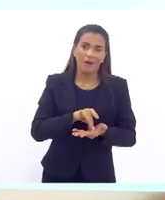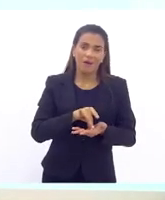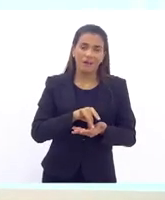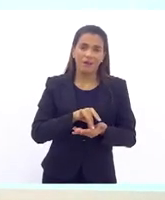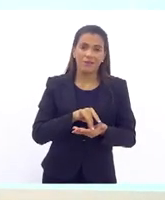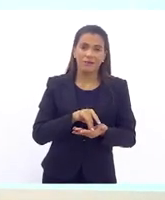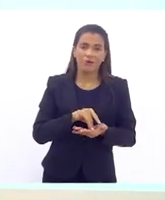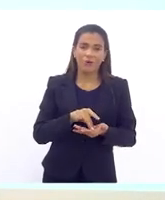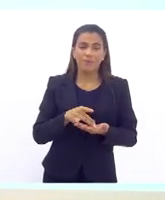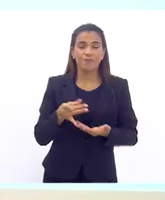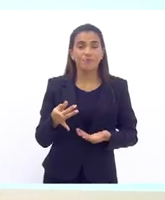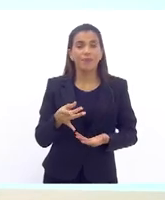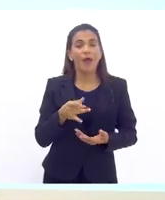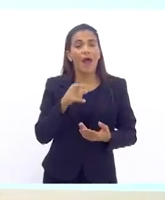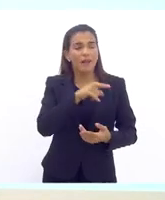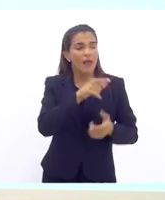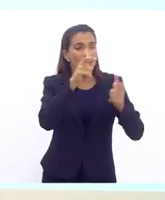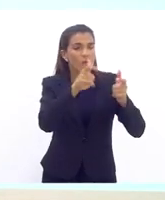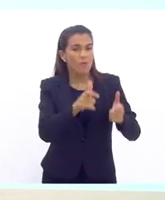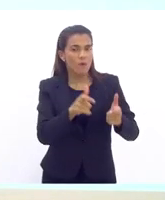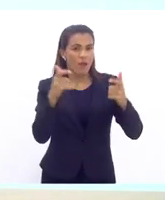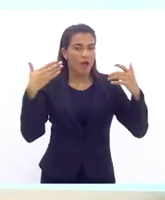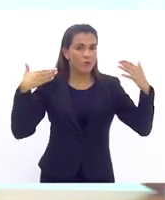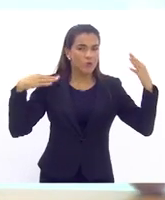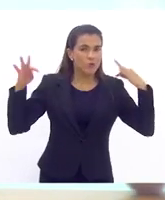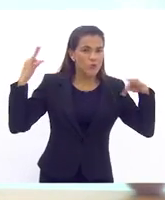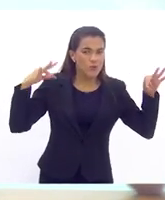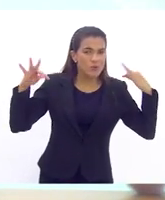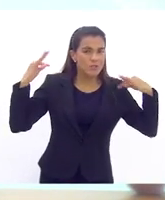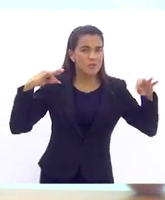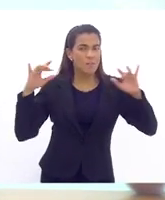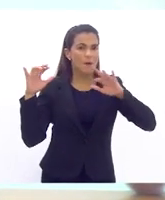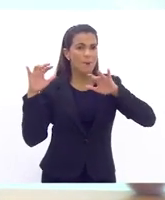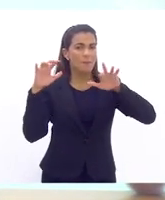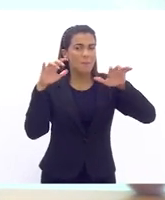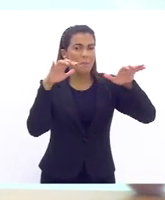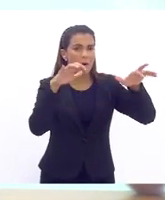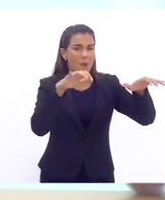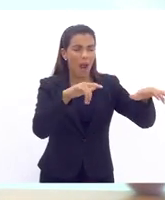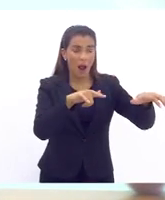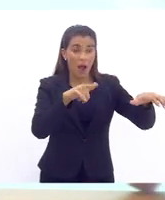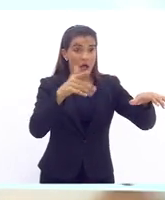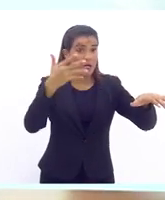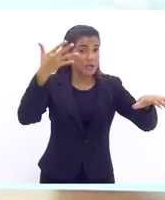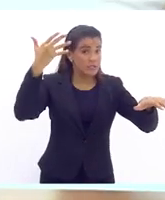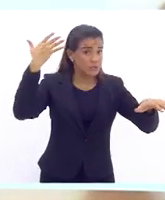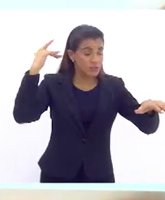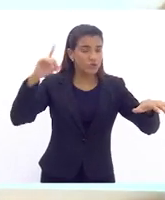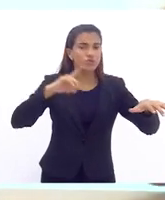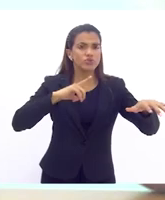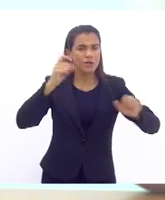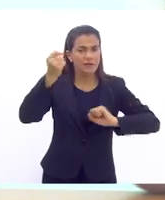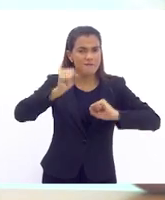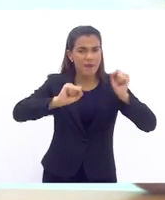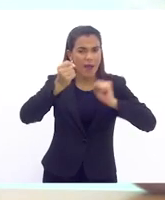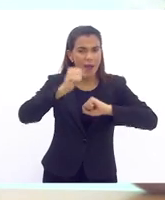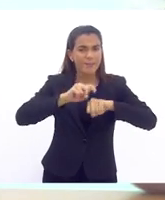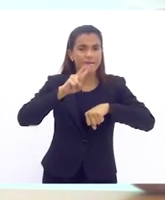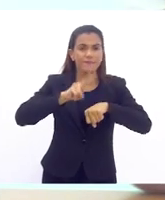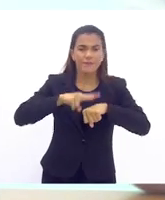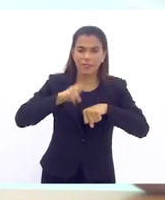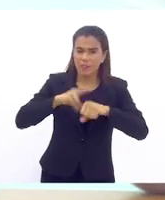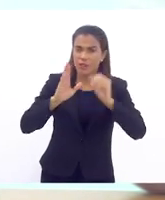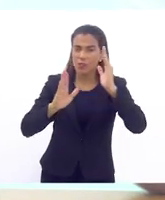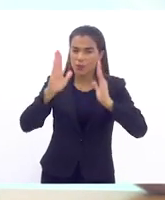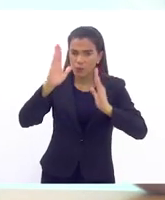aquele aquele é um polo turístico a gente já chegou a ter uma quantidade de fábricas de vidraçaria na época